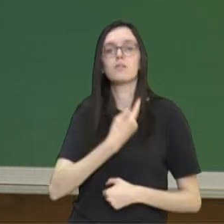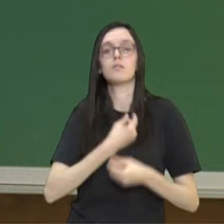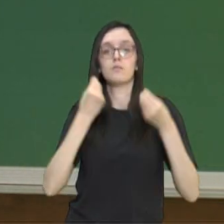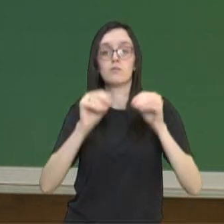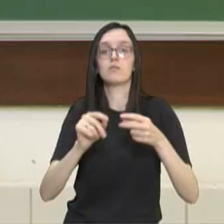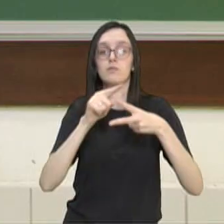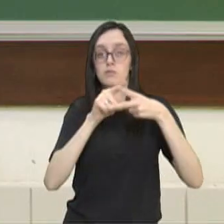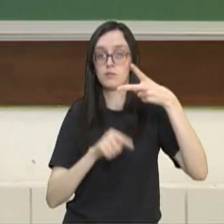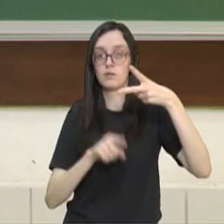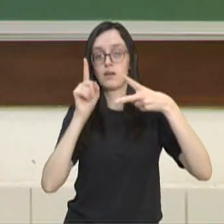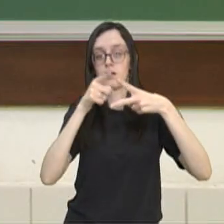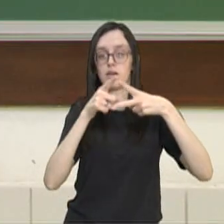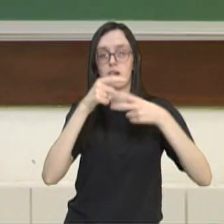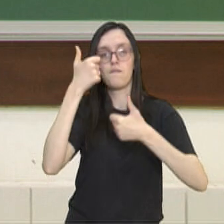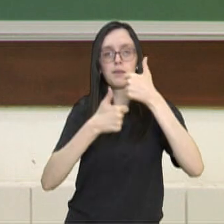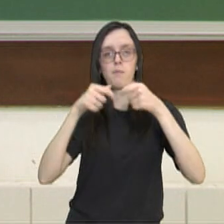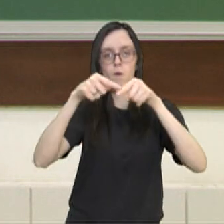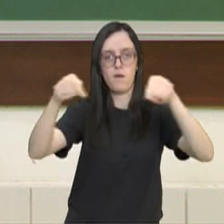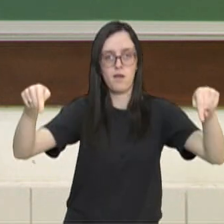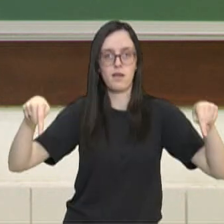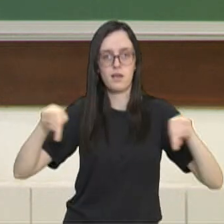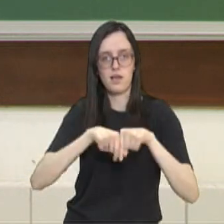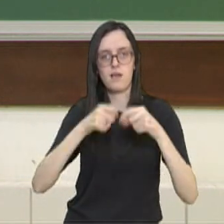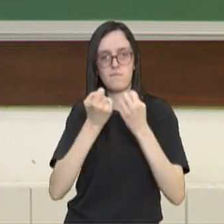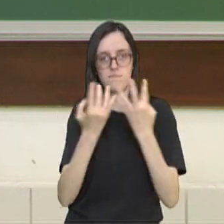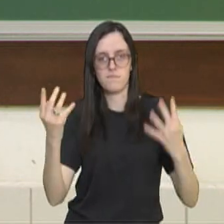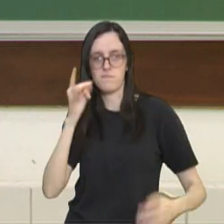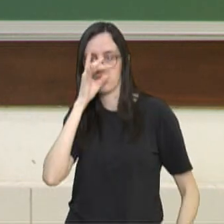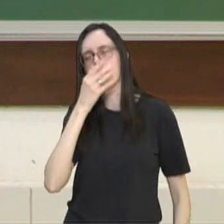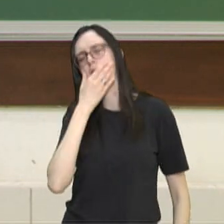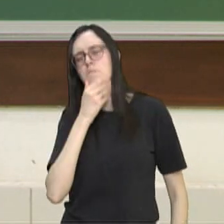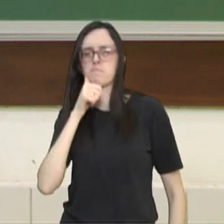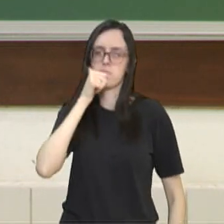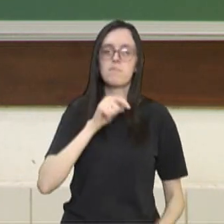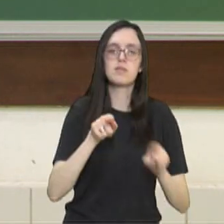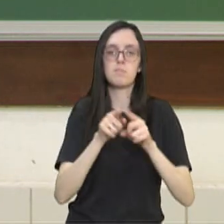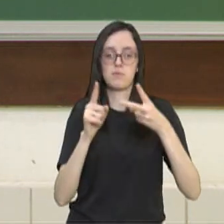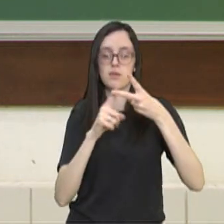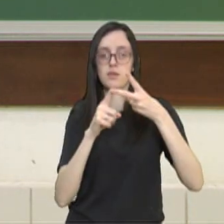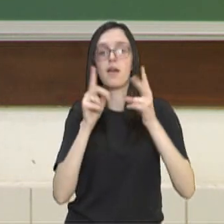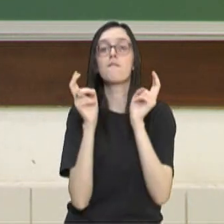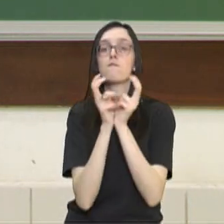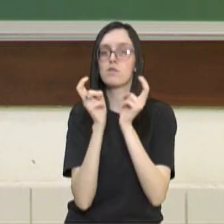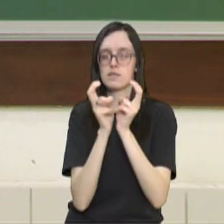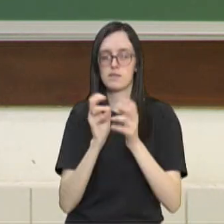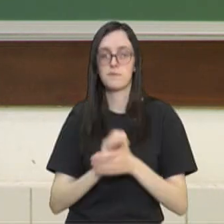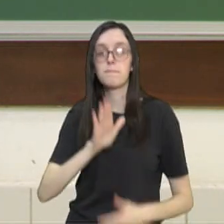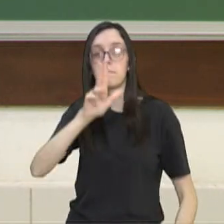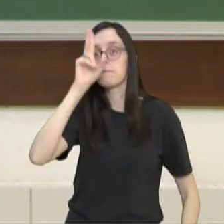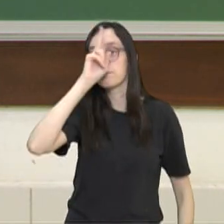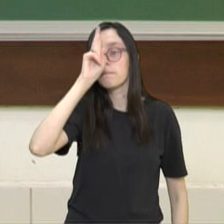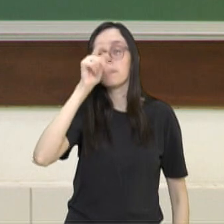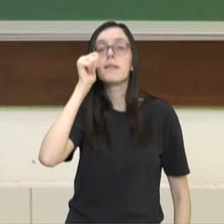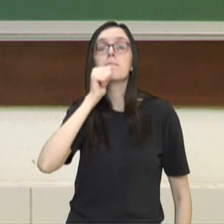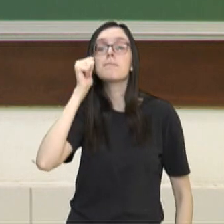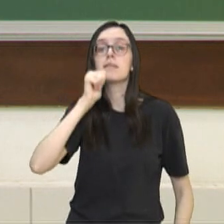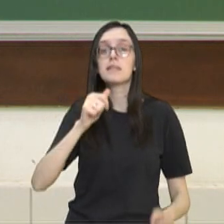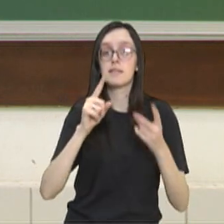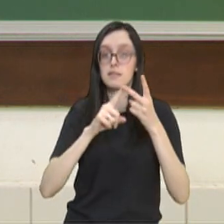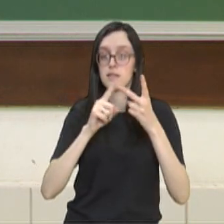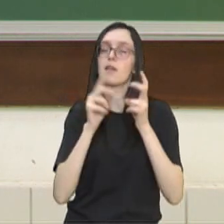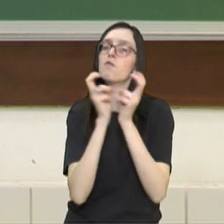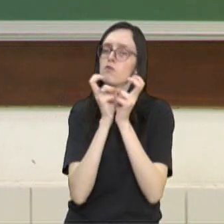hoje. Falamos dos conceitos de esporte de invasão, quais as características, o que os dois têm em comum, e